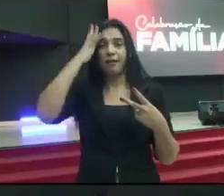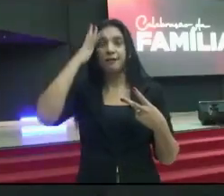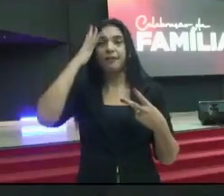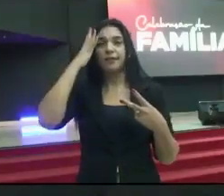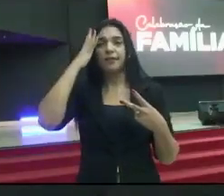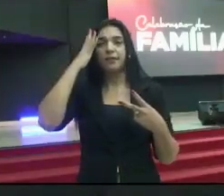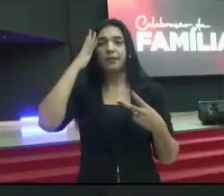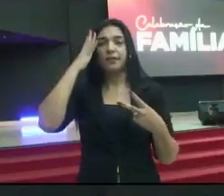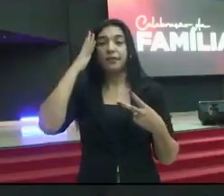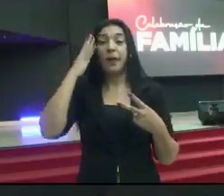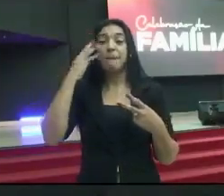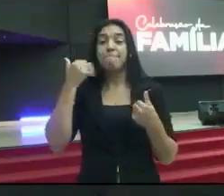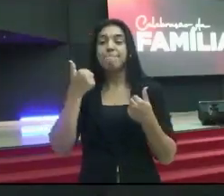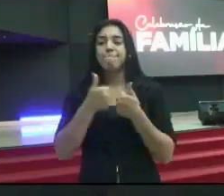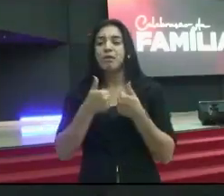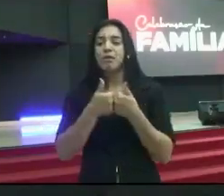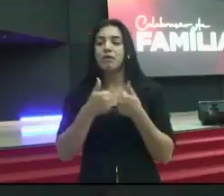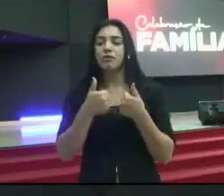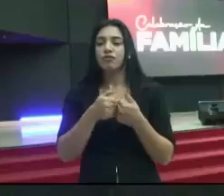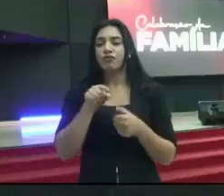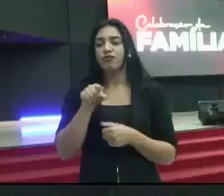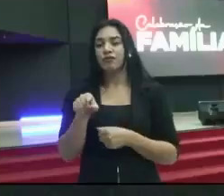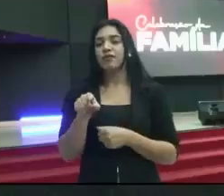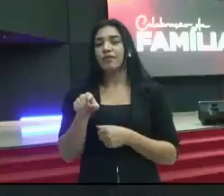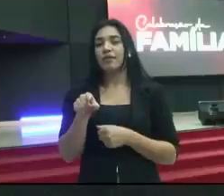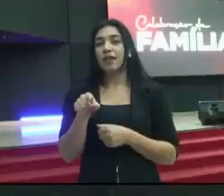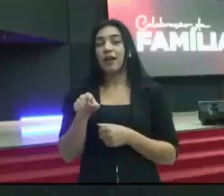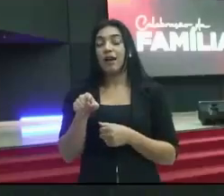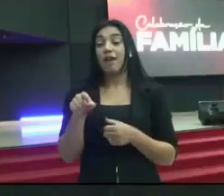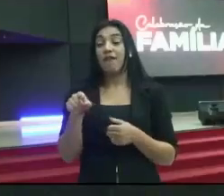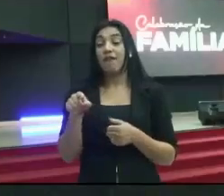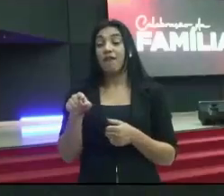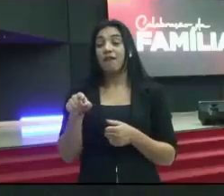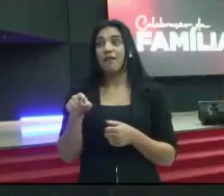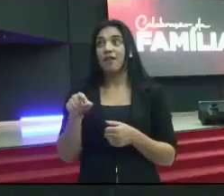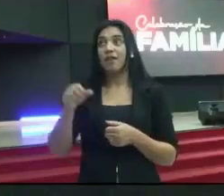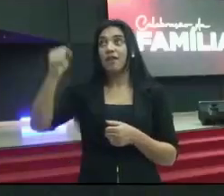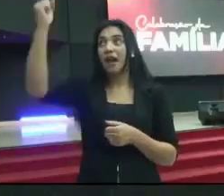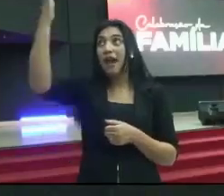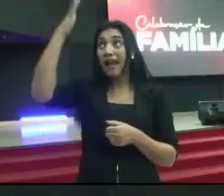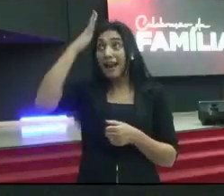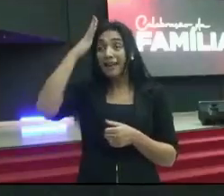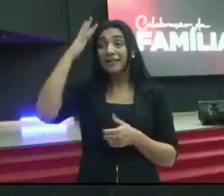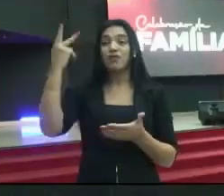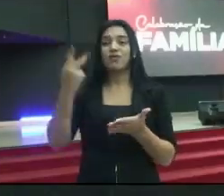está mais perto de você do que você pensa.